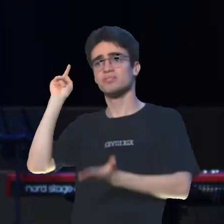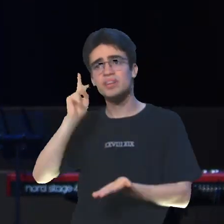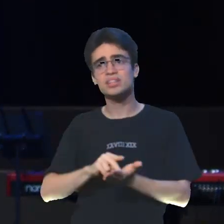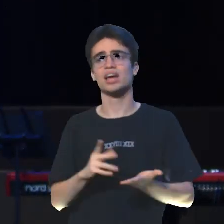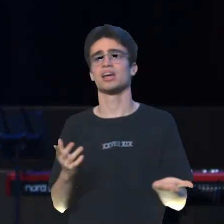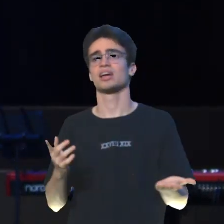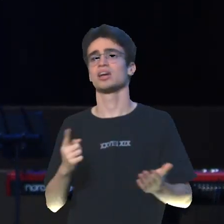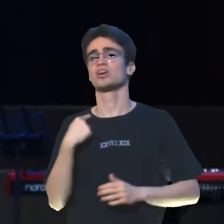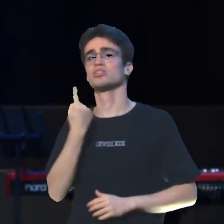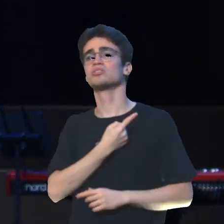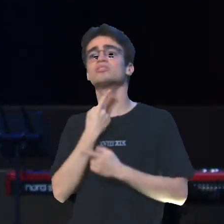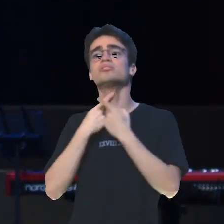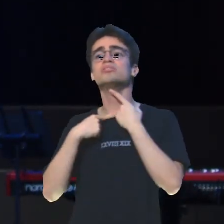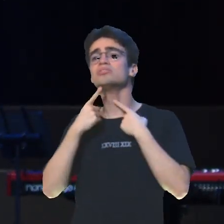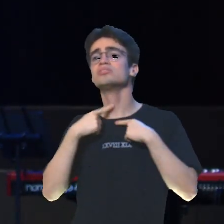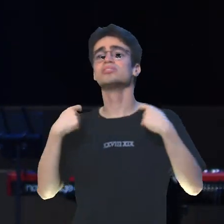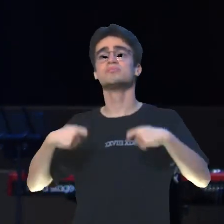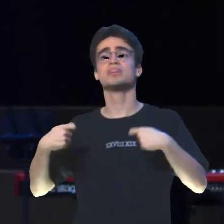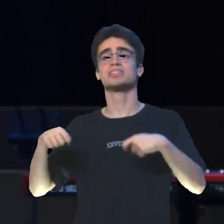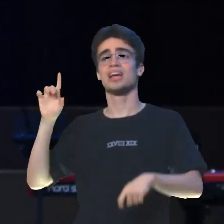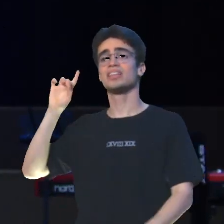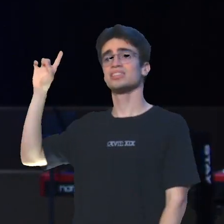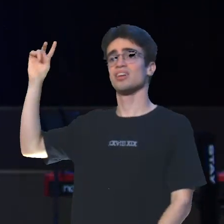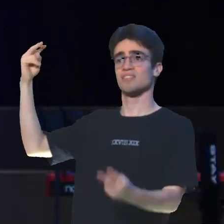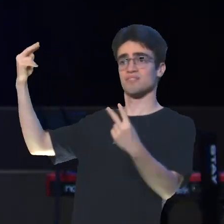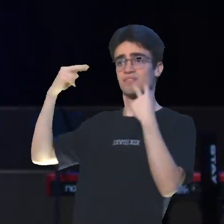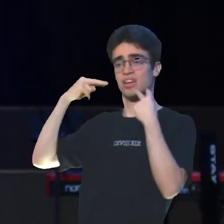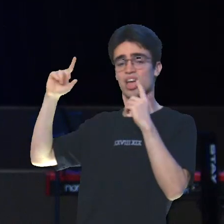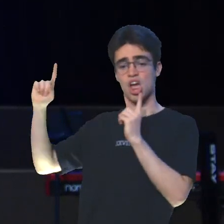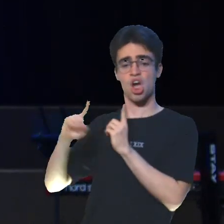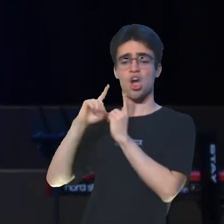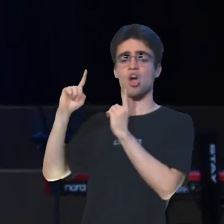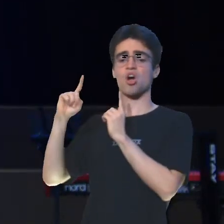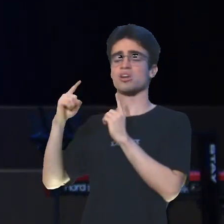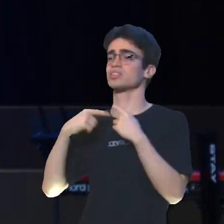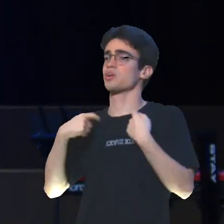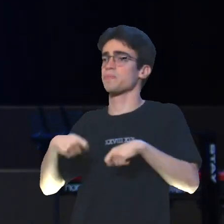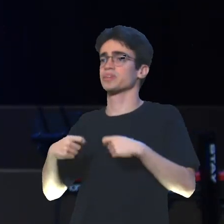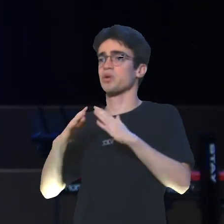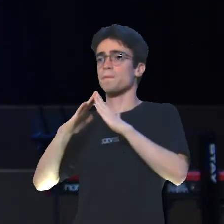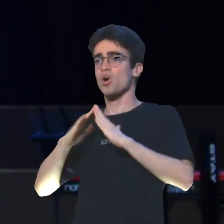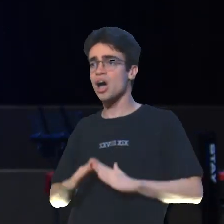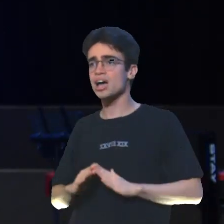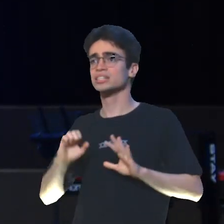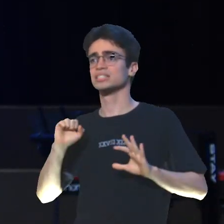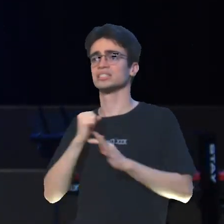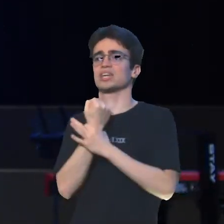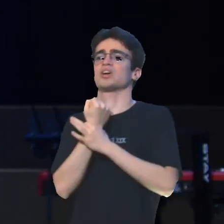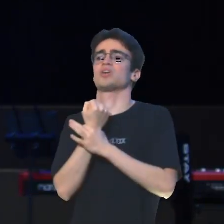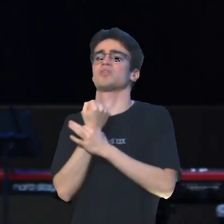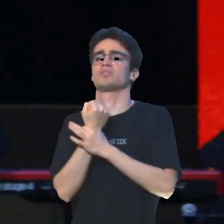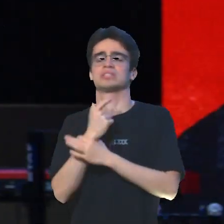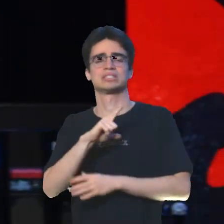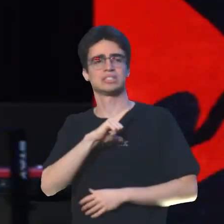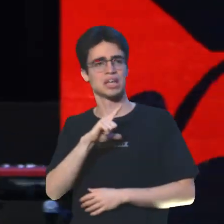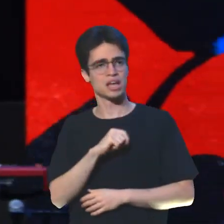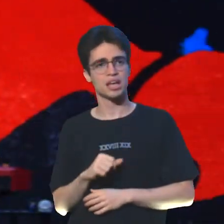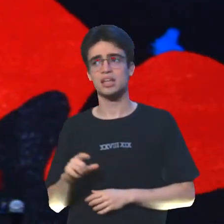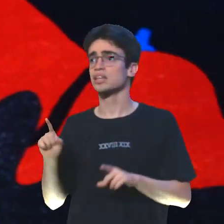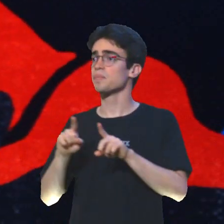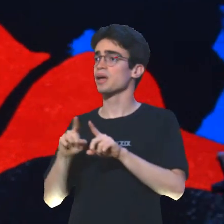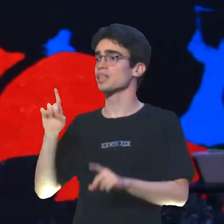ser: Senhor, encontra em mim uma morada segura e que o Senhor possa